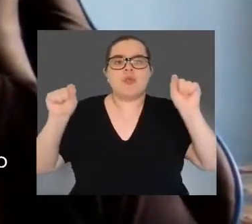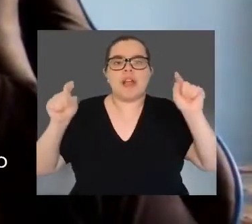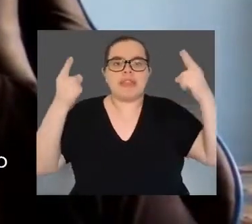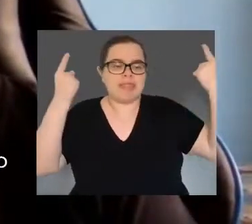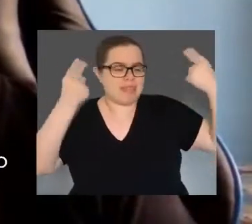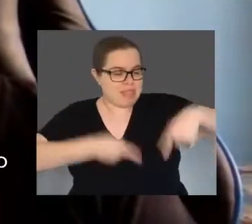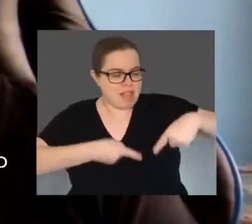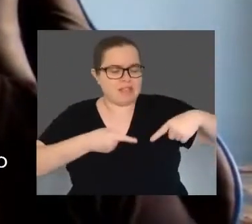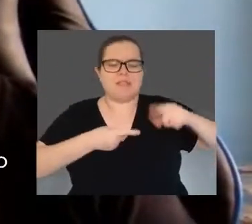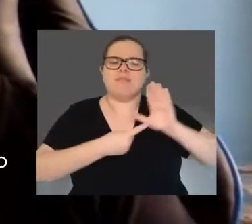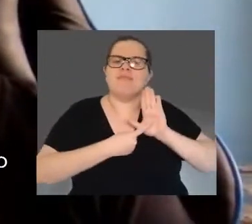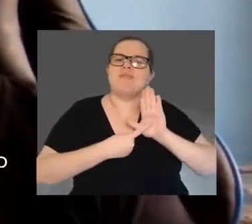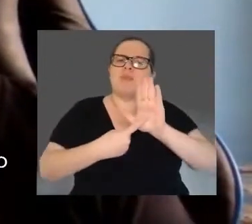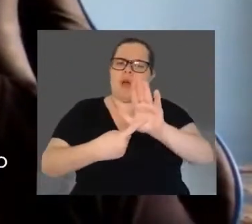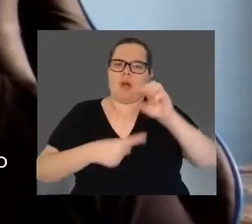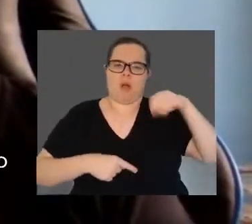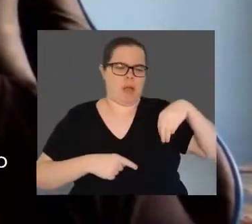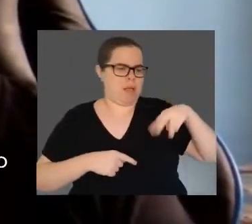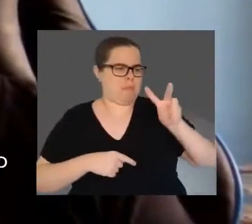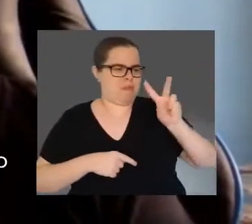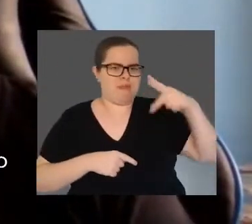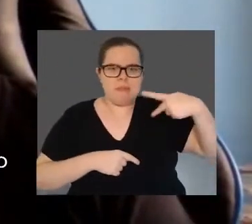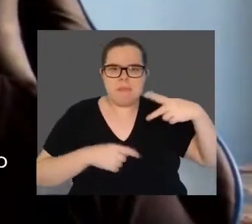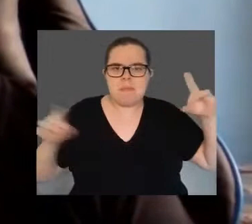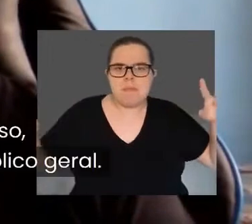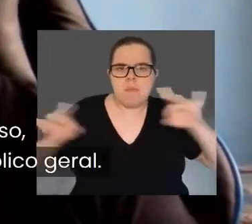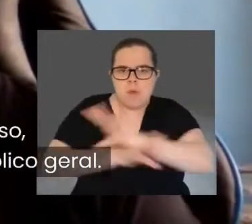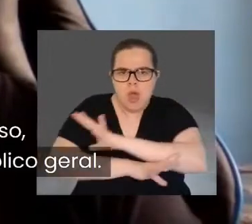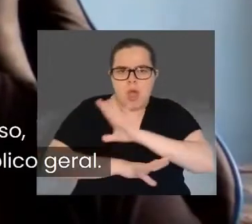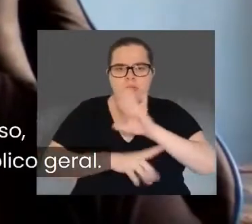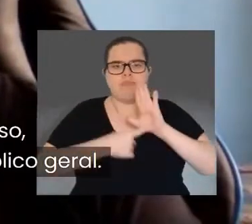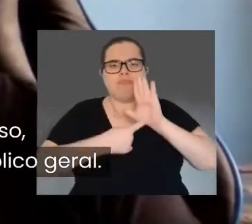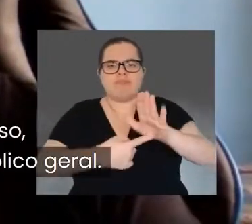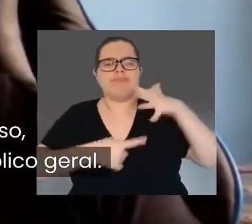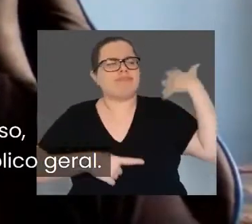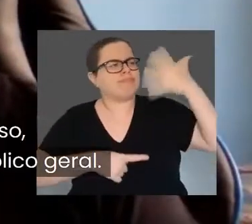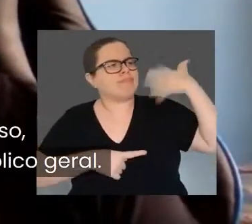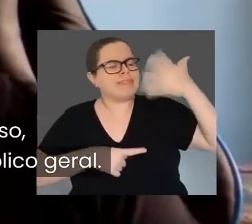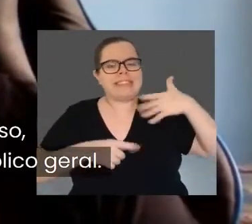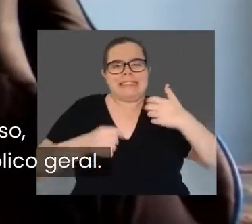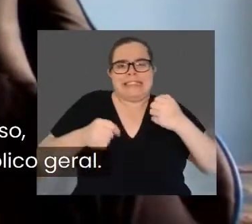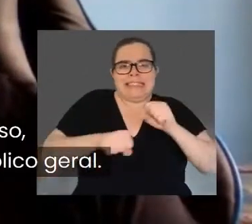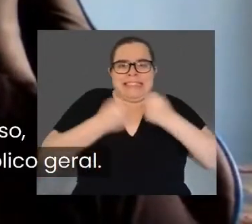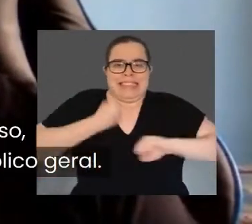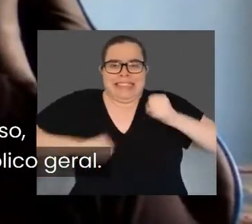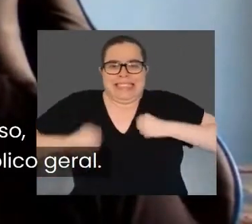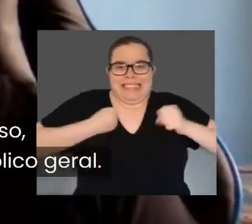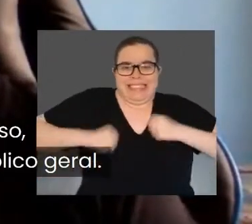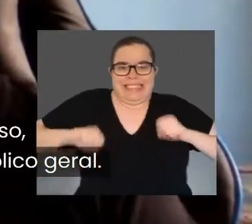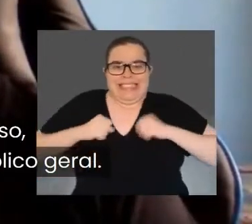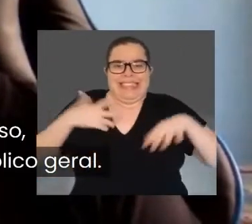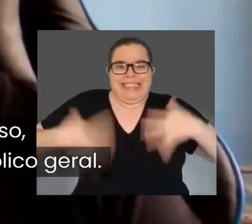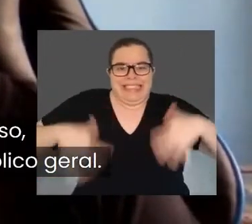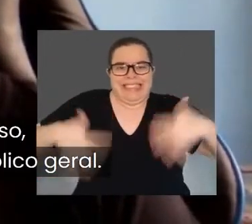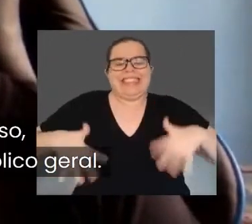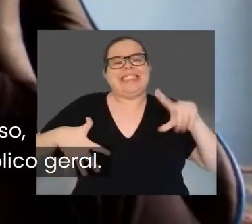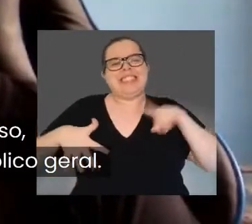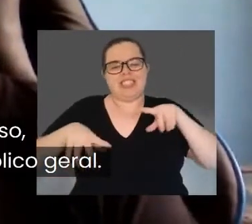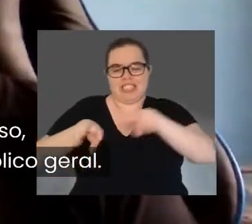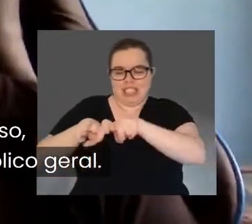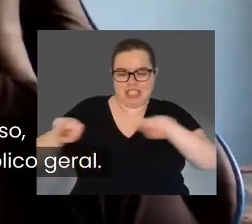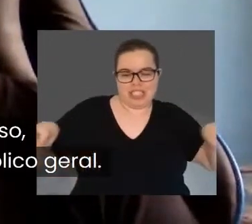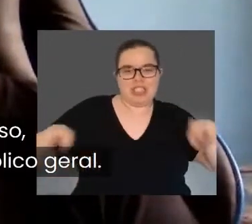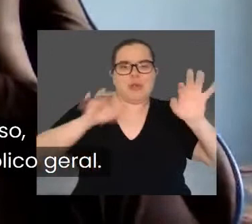o desafio, né, de expor o MVP construído, e elas estavam muito ansiosas por isso, enfim, tinha uma